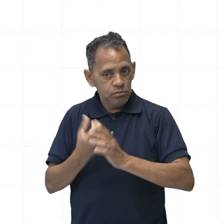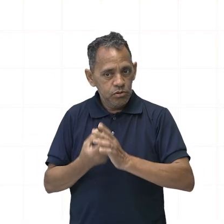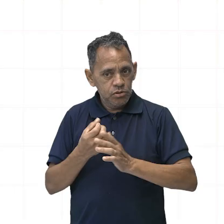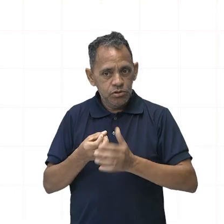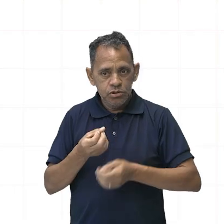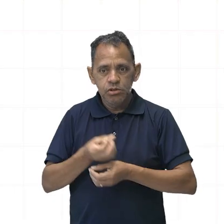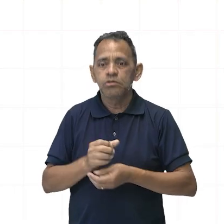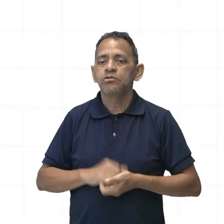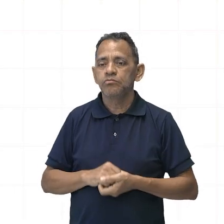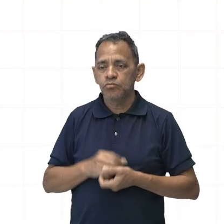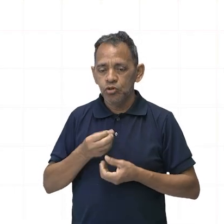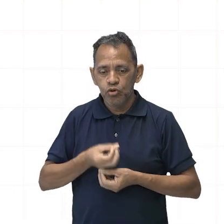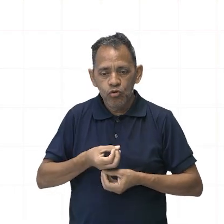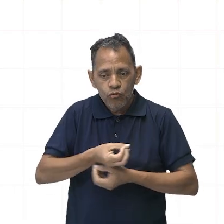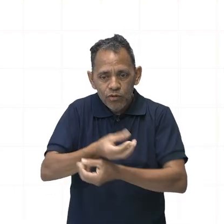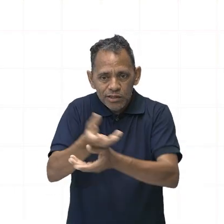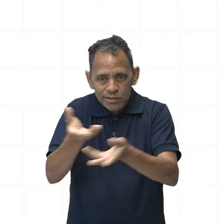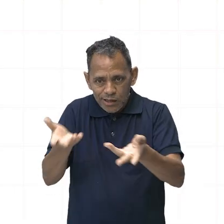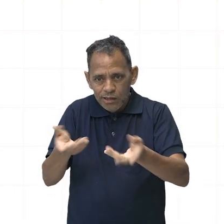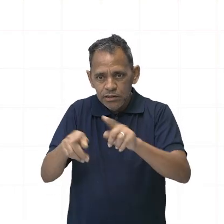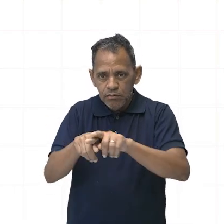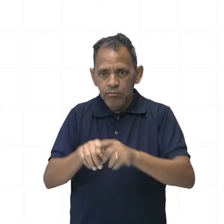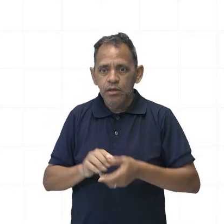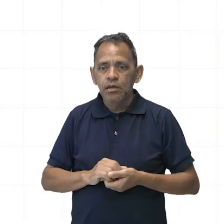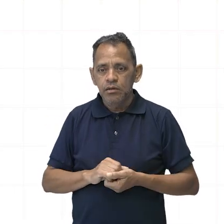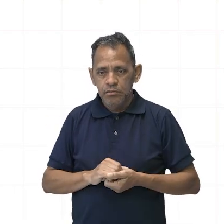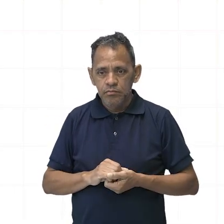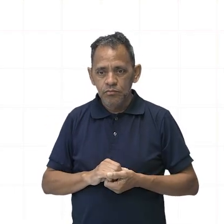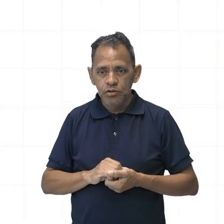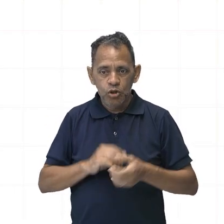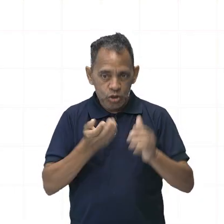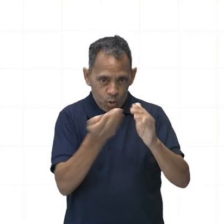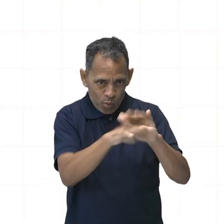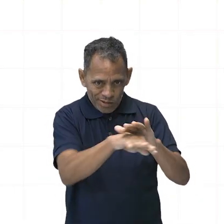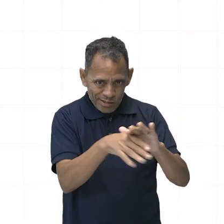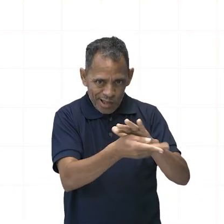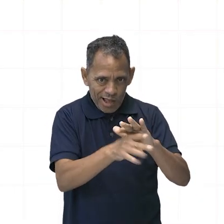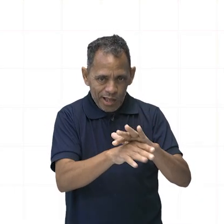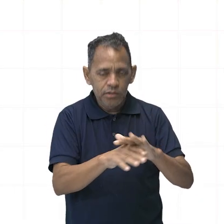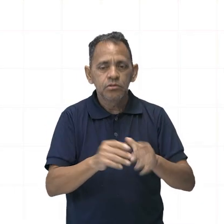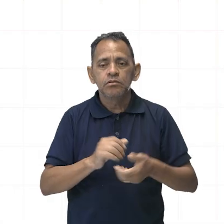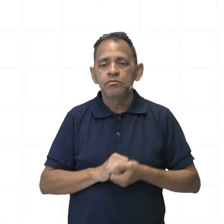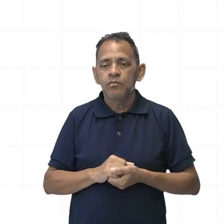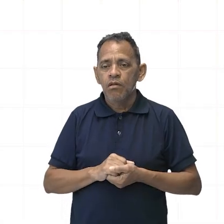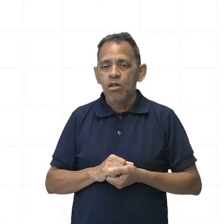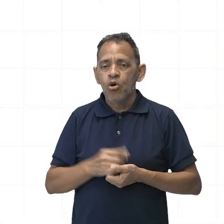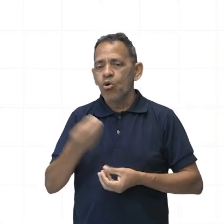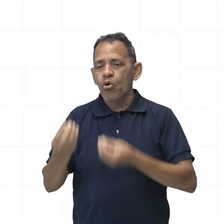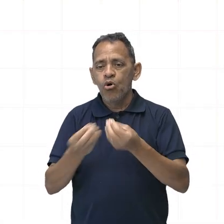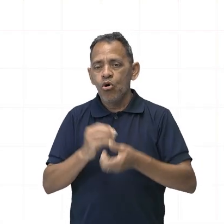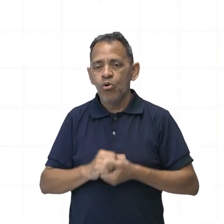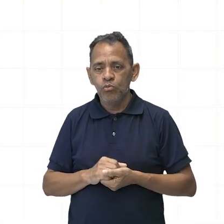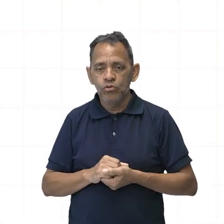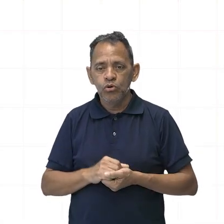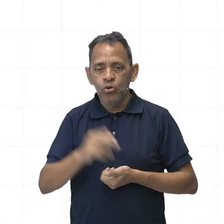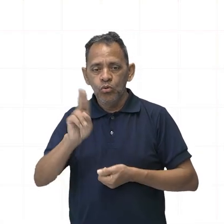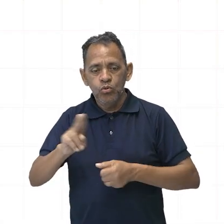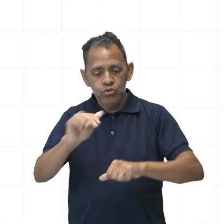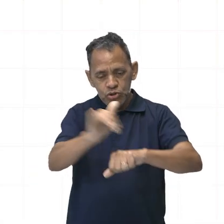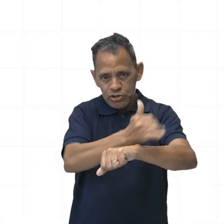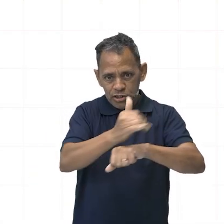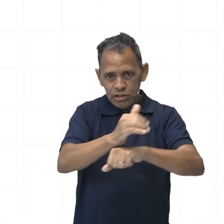e disponíveis no estoque acaba sendo determinada pela procura, né? Pela procura aí desse